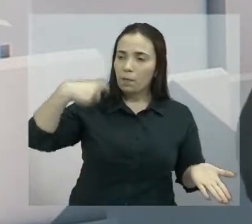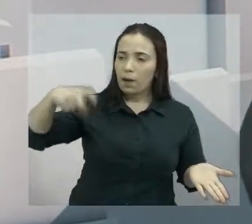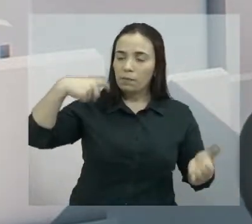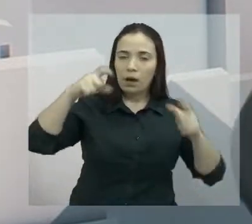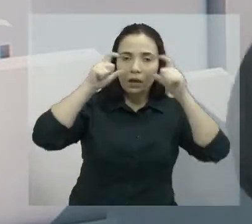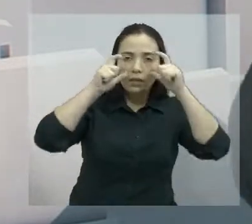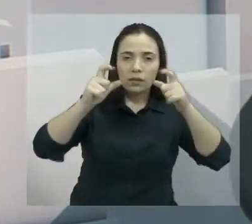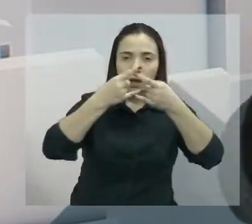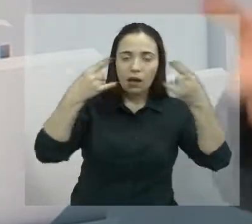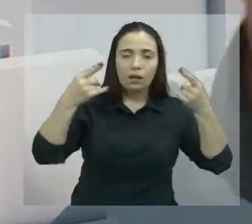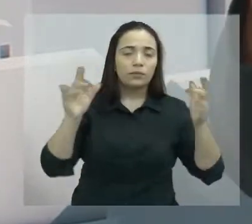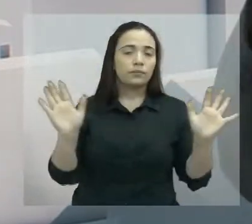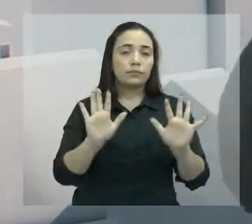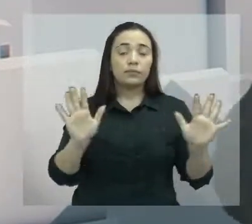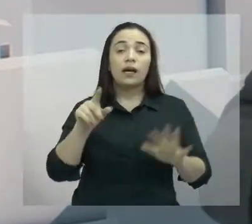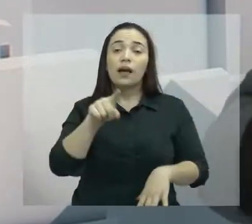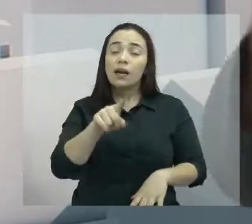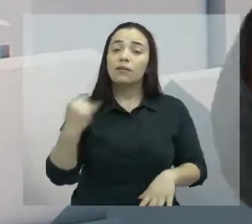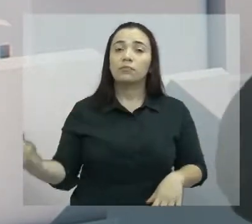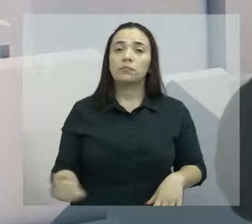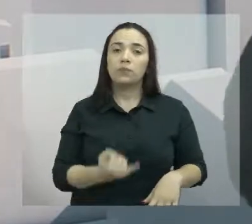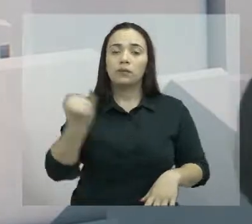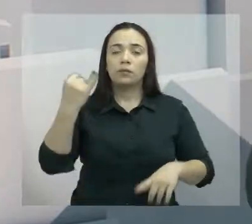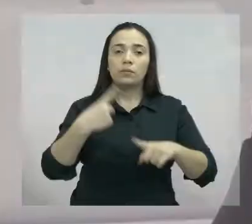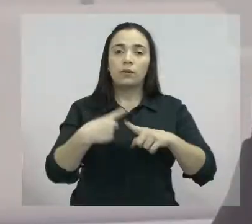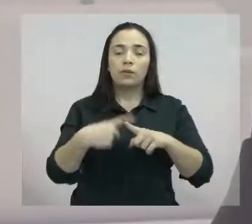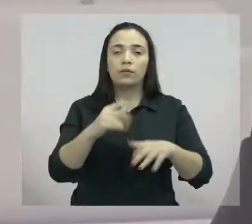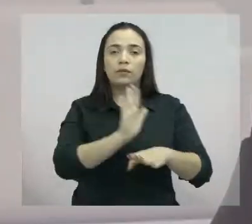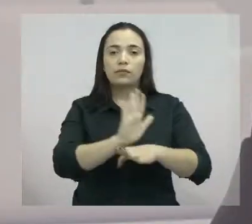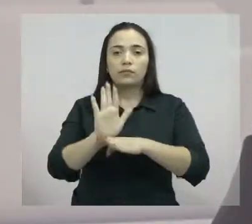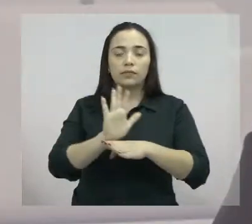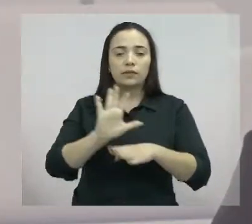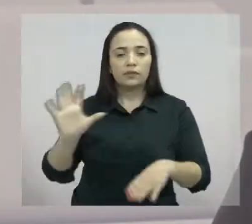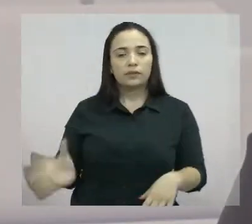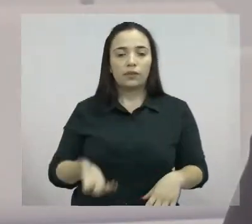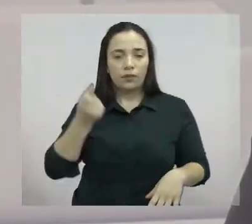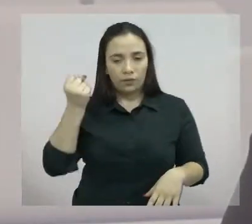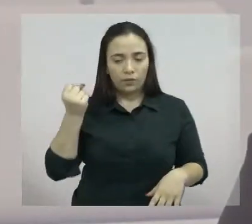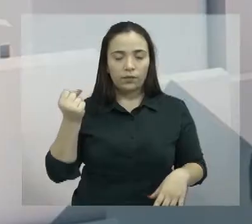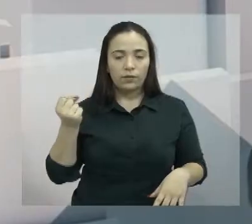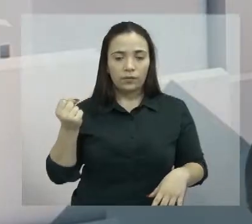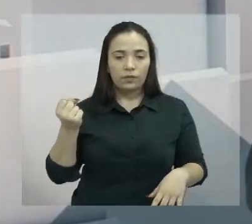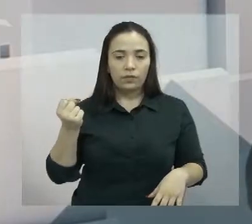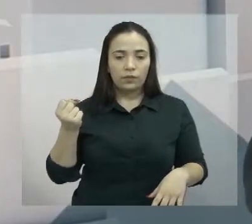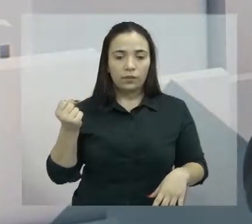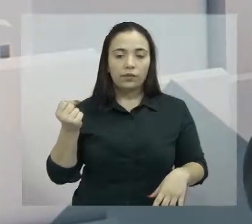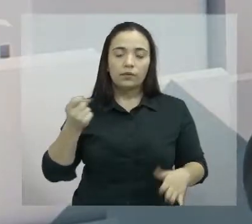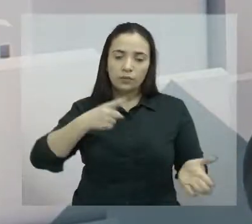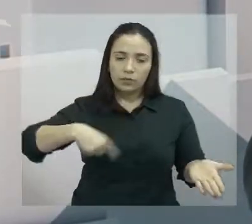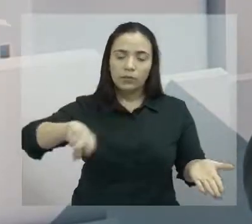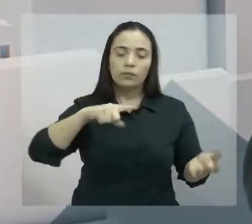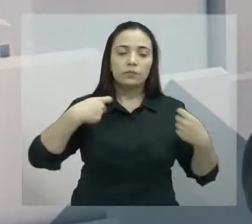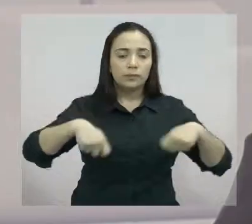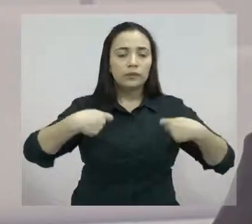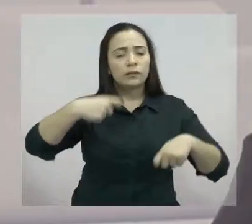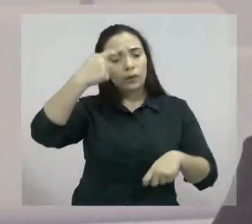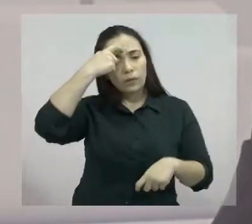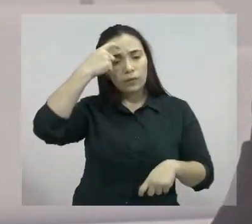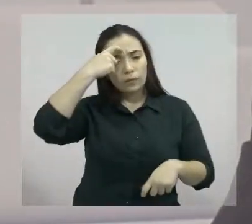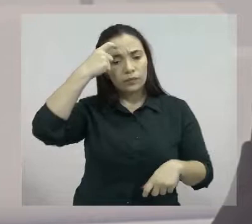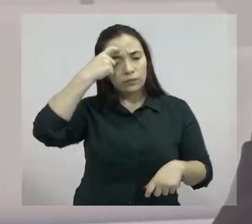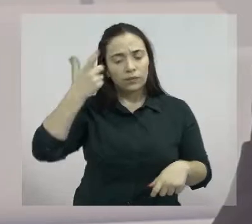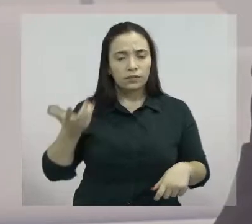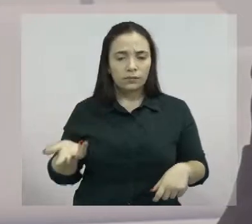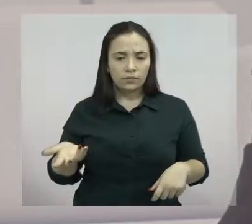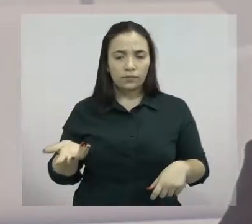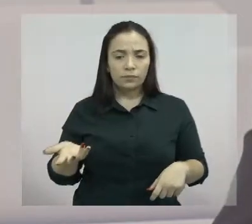uma medida que é em favor da vida de cada um de nós. É isso que a gente tem que encarar, né, as leis de trânsito. Essa